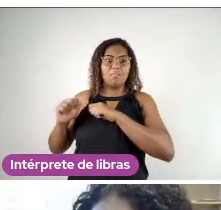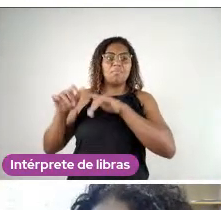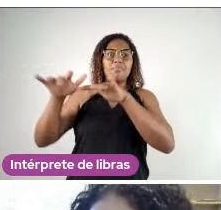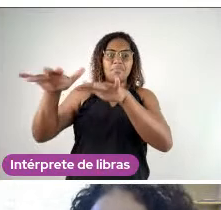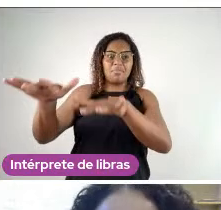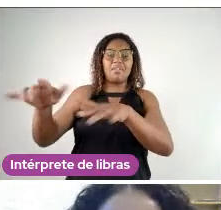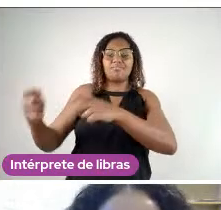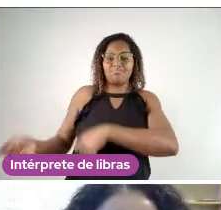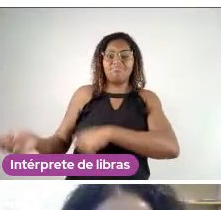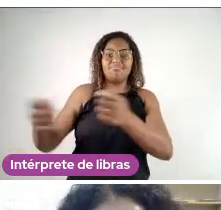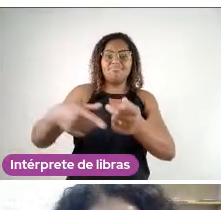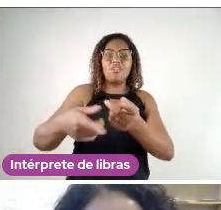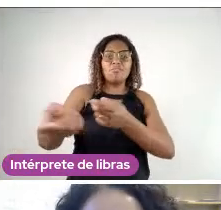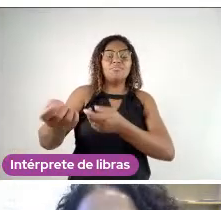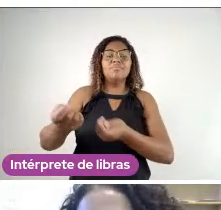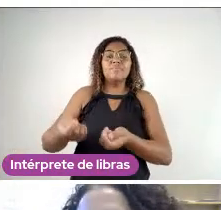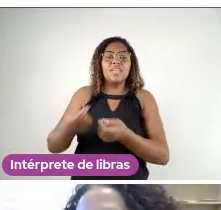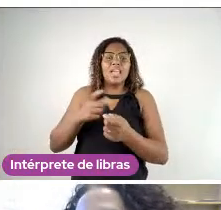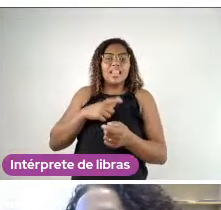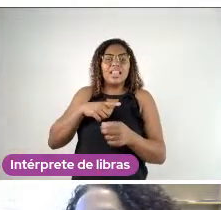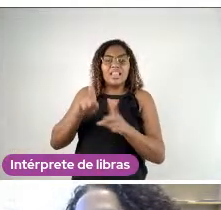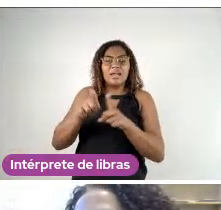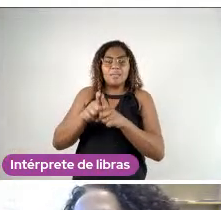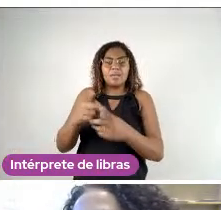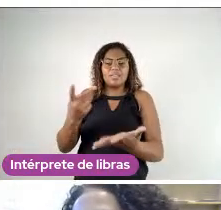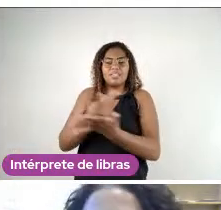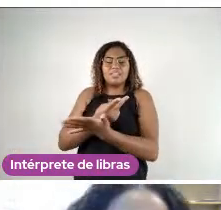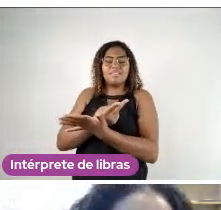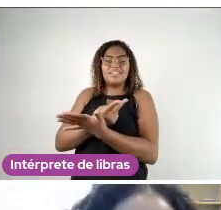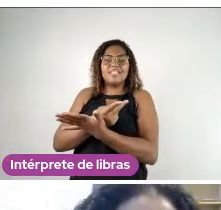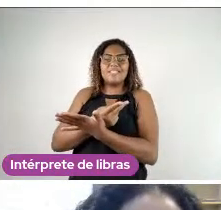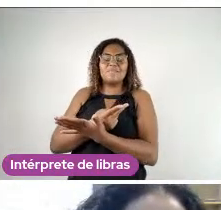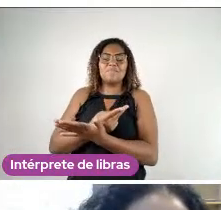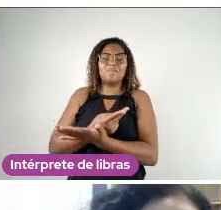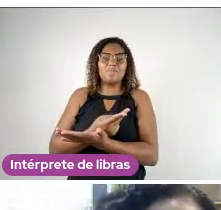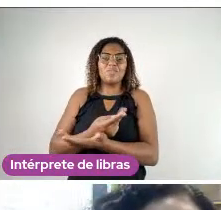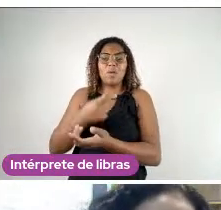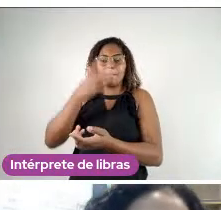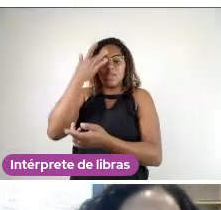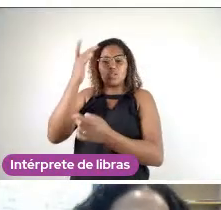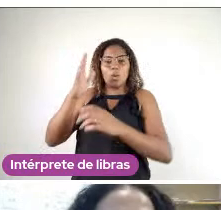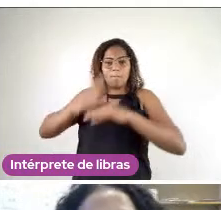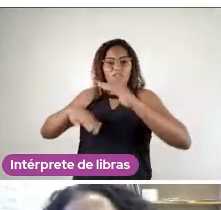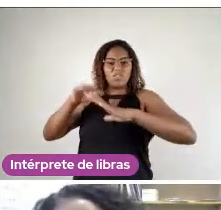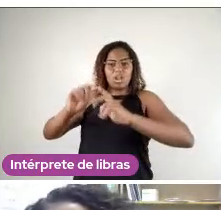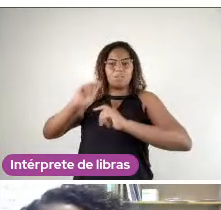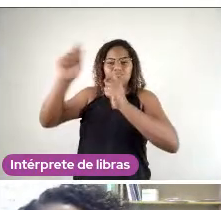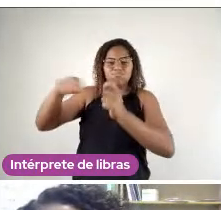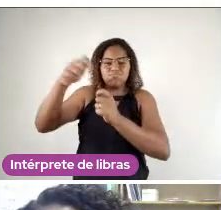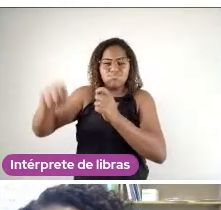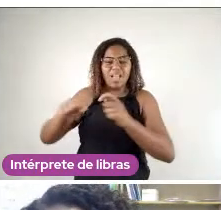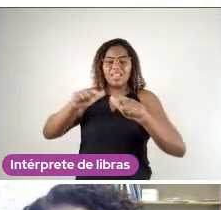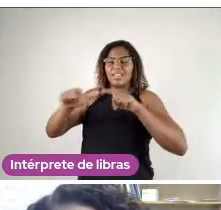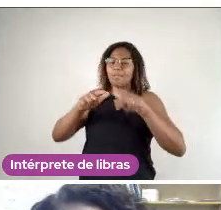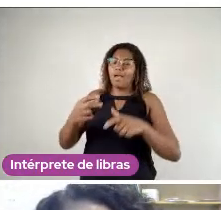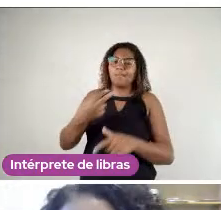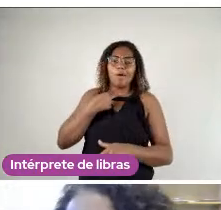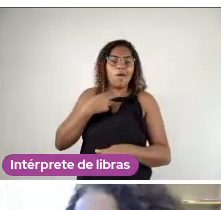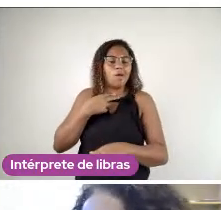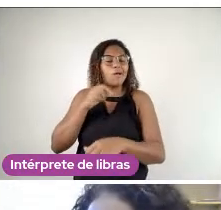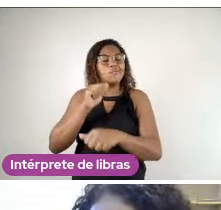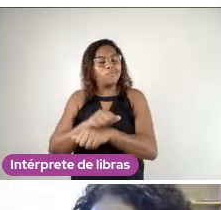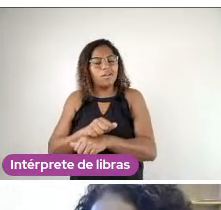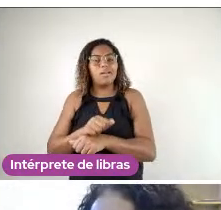o aumento da incidência de casos da ciguatera, os pescadores eles não podem trabalhar, a indústria hoteleira ela é